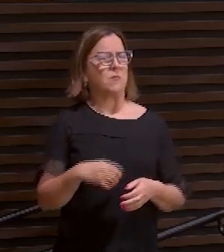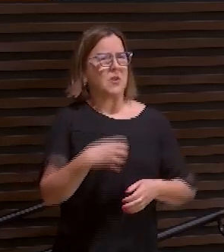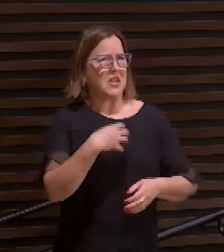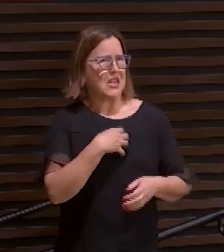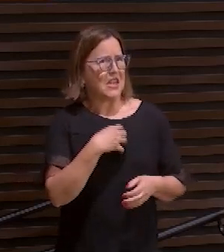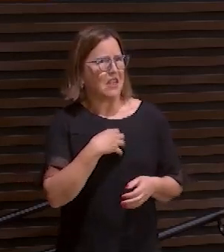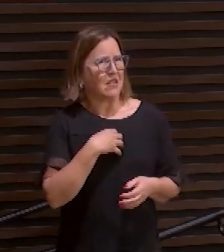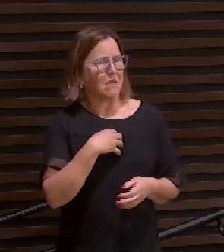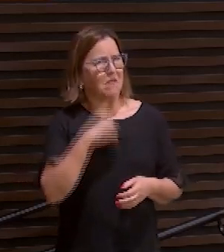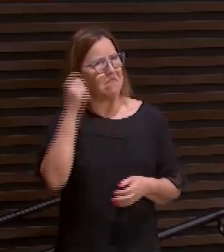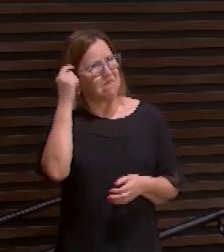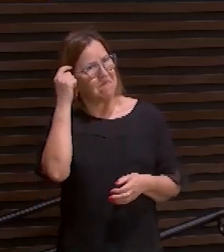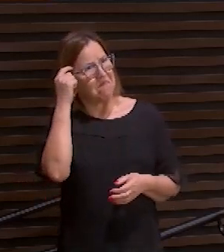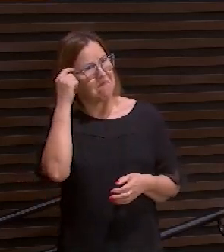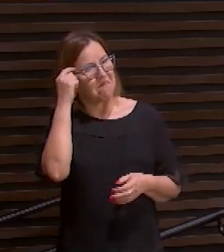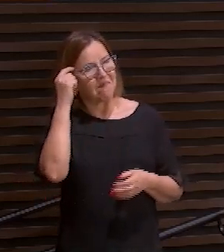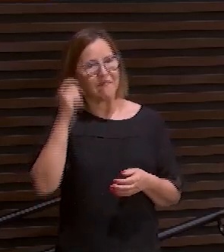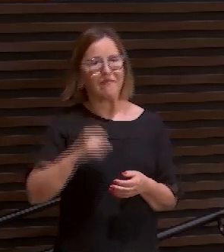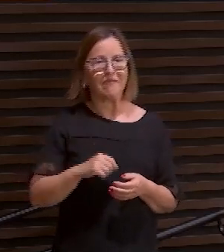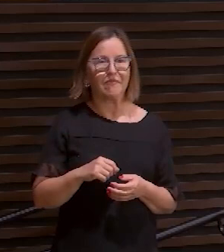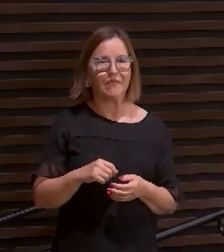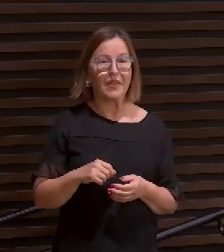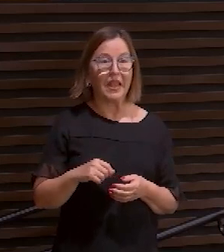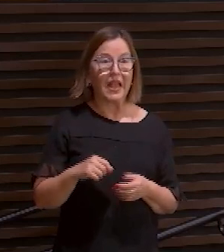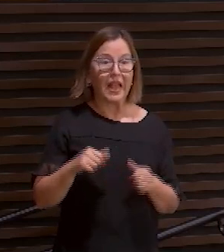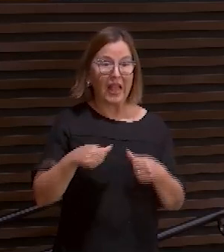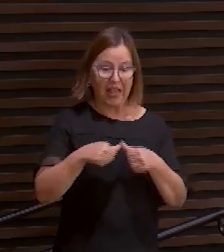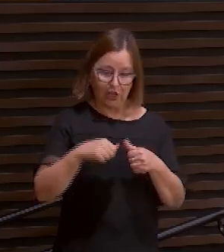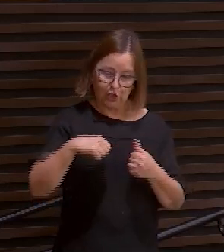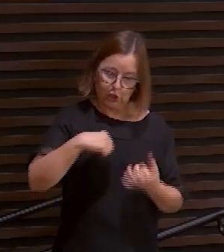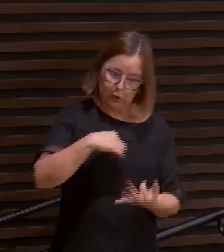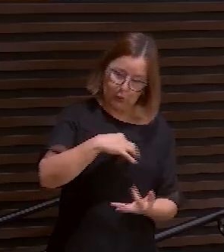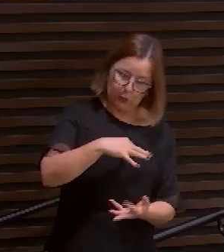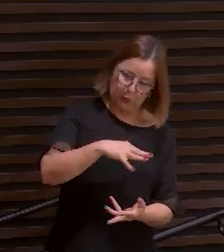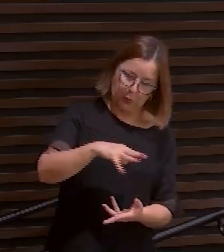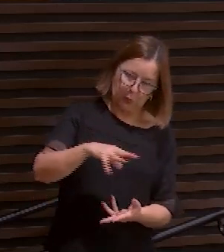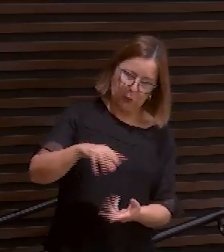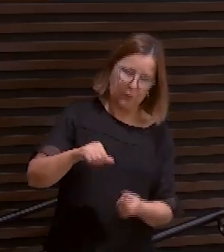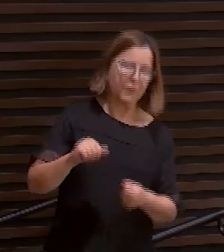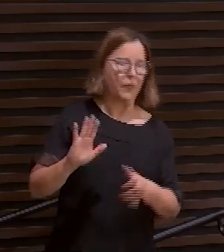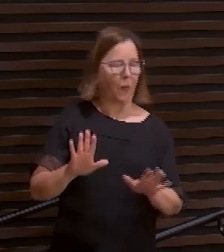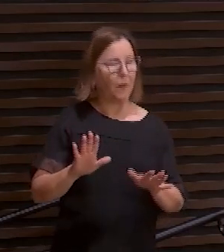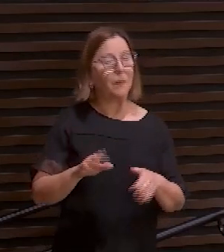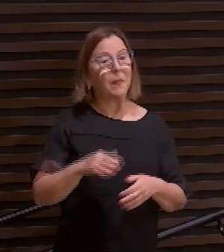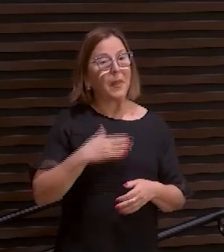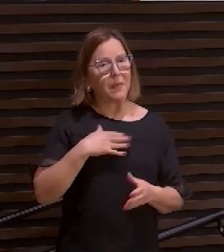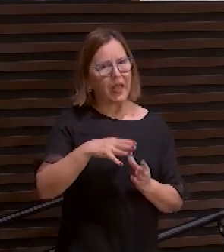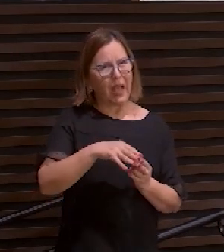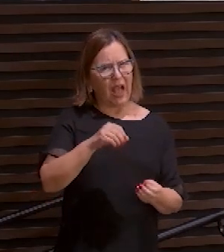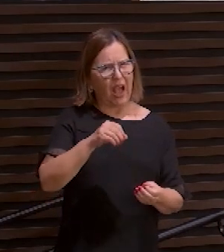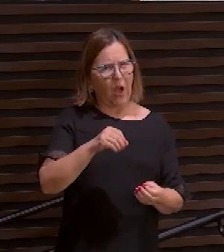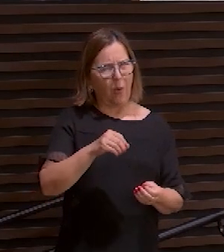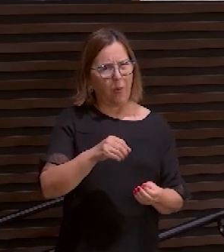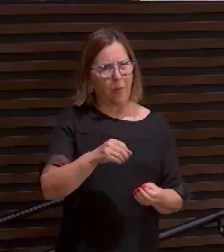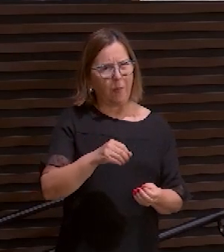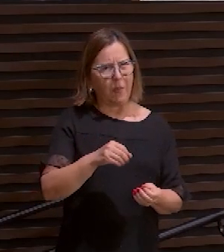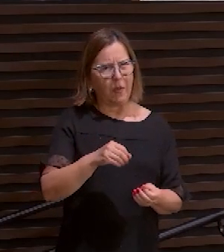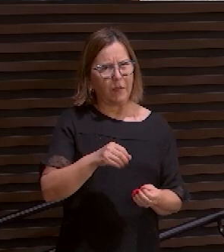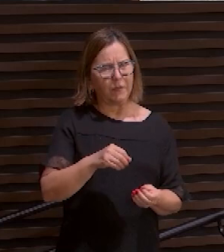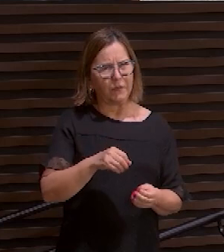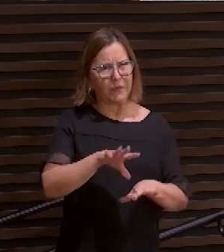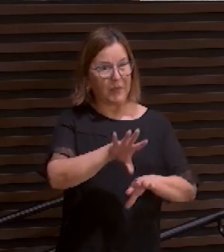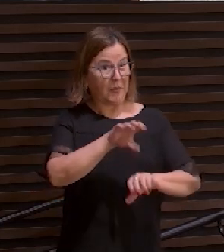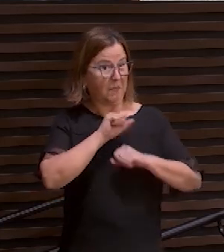intelecto, a este mundo concreto. A minha alma está pegada ao pó. Aí ele grita: